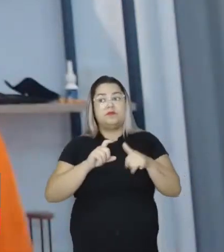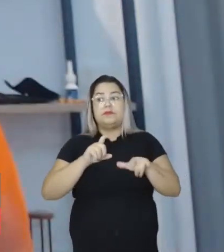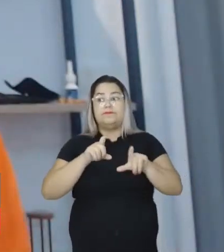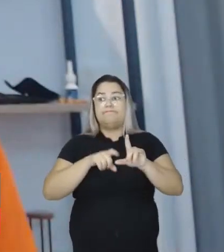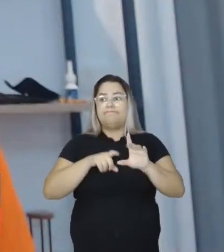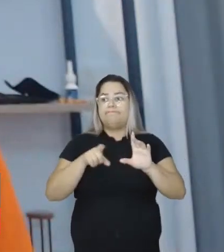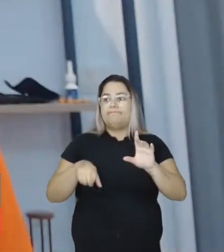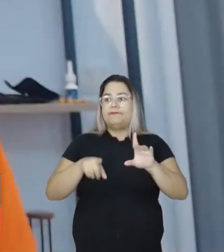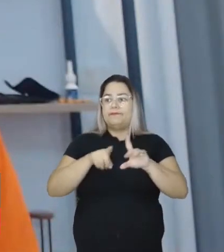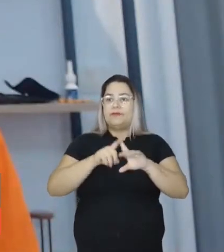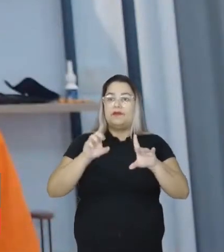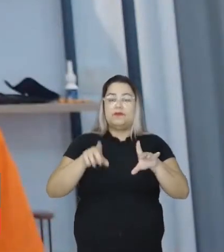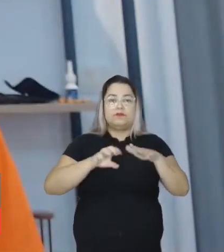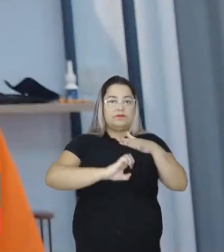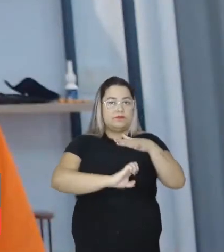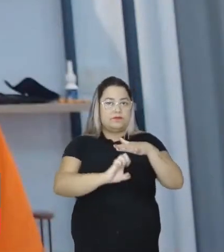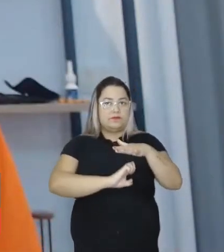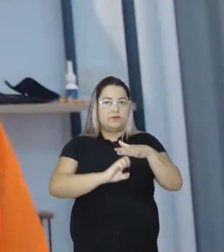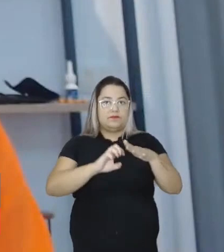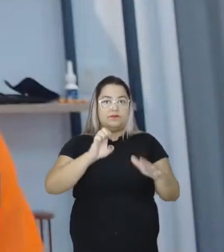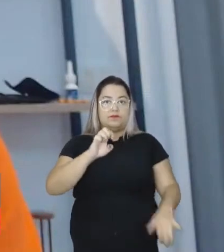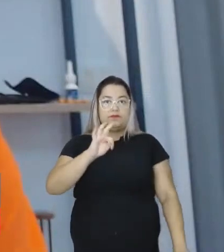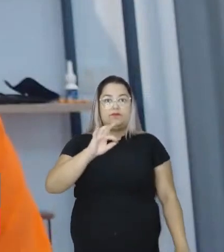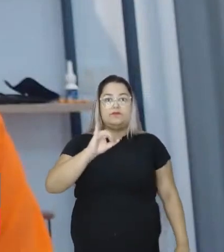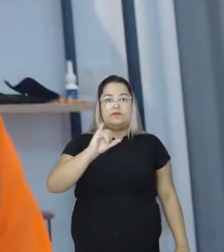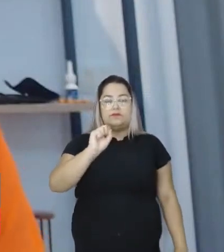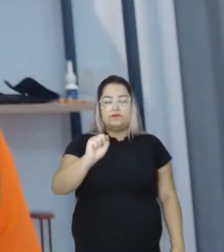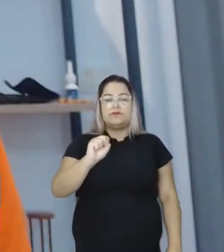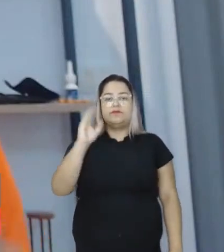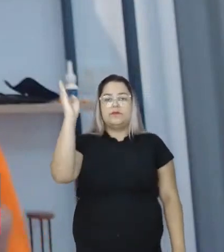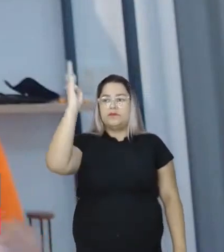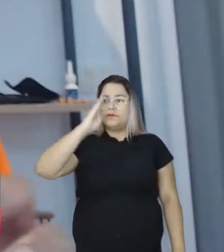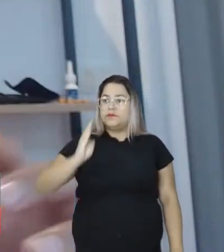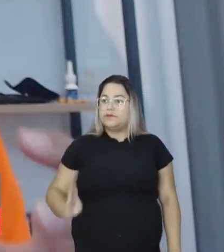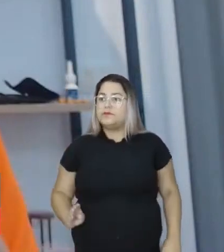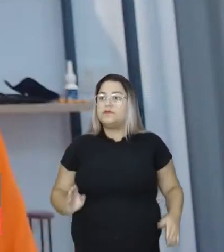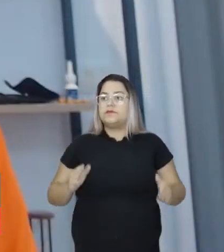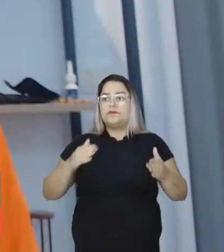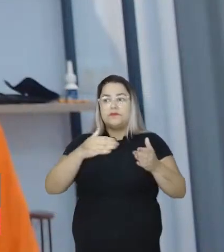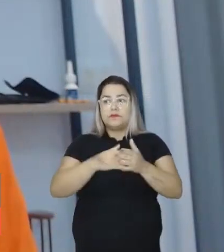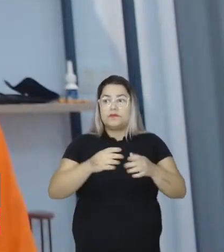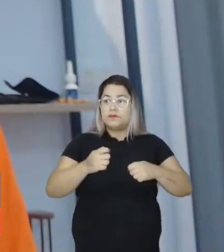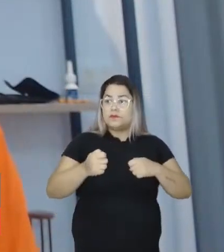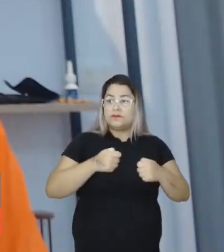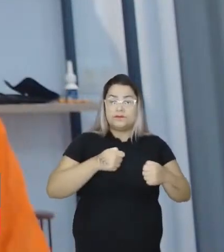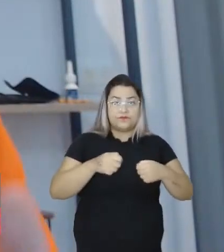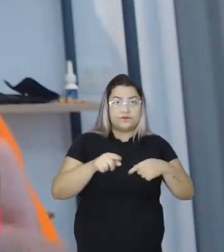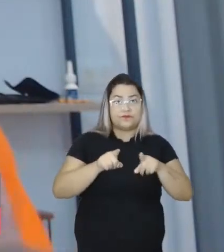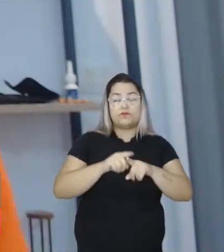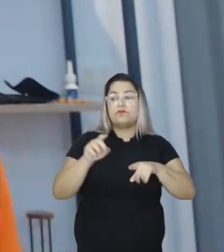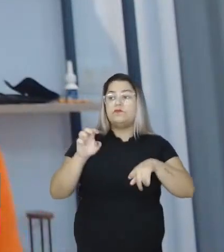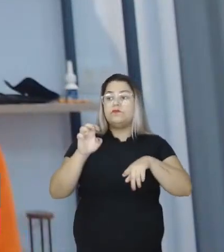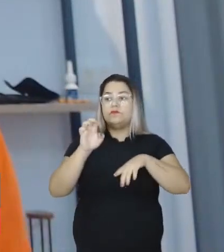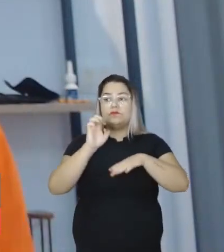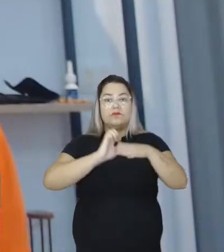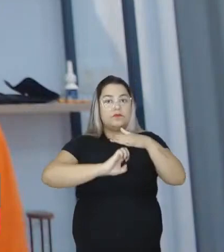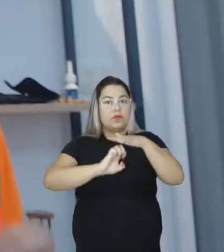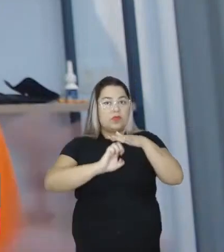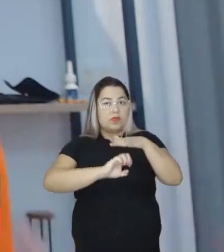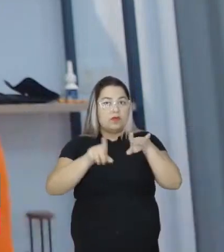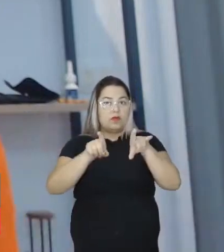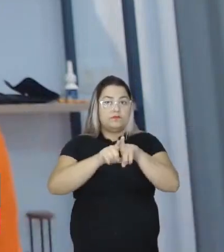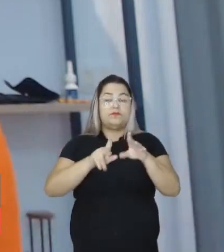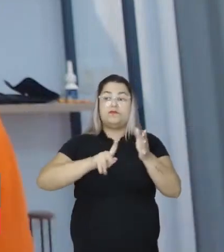empresas públicas e estatais brasileiras. Ela limita o espaço negocial entre as empresas e as entidades